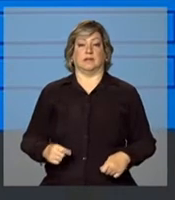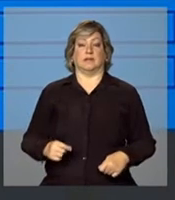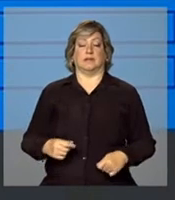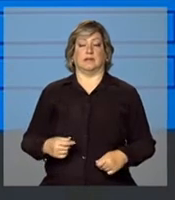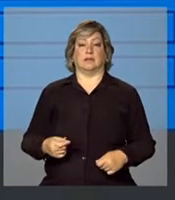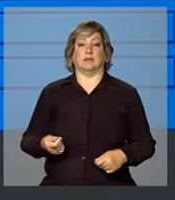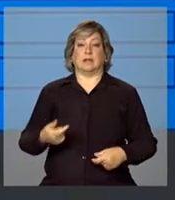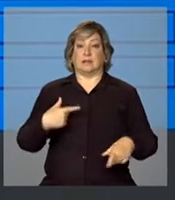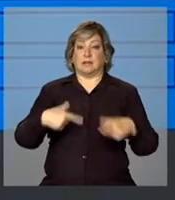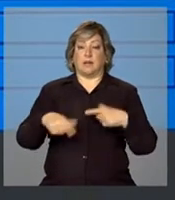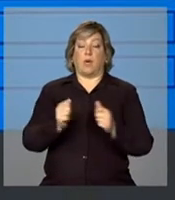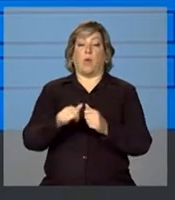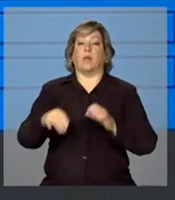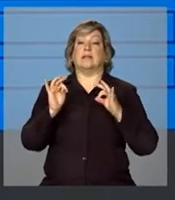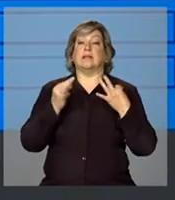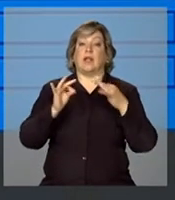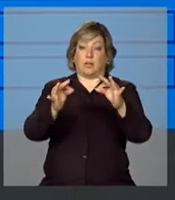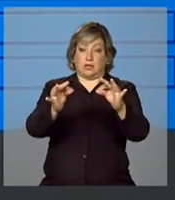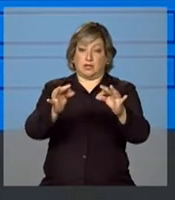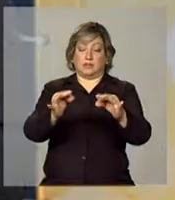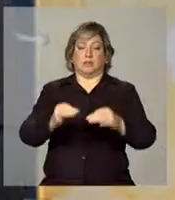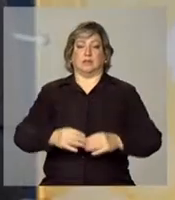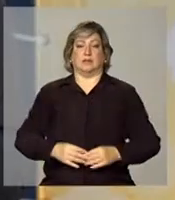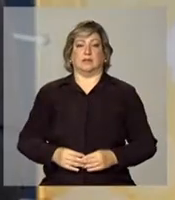Tá? É importante que se tenha